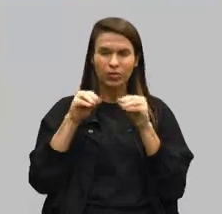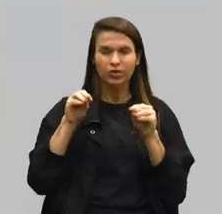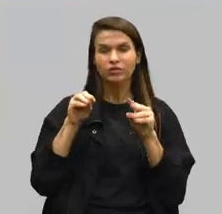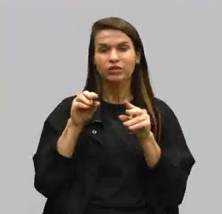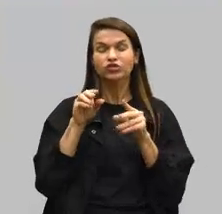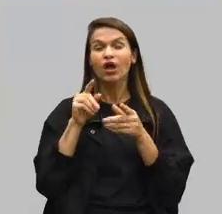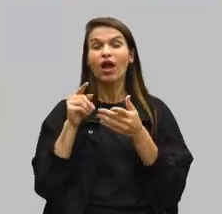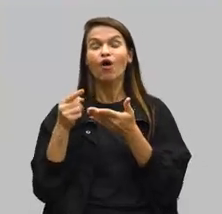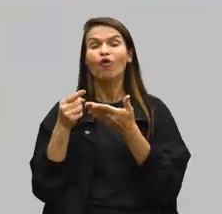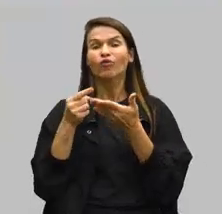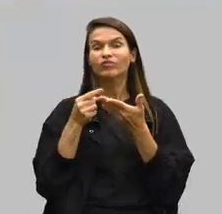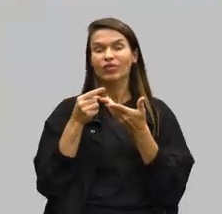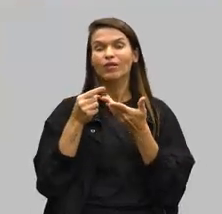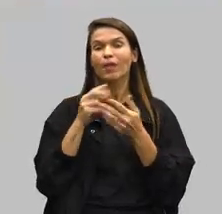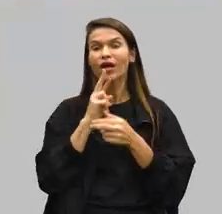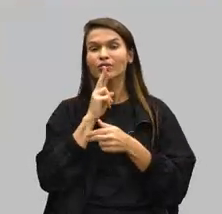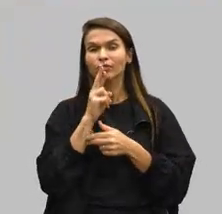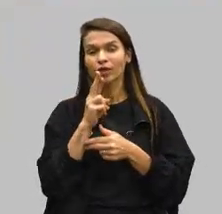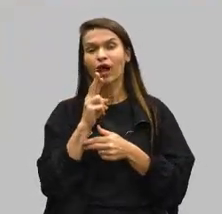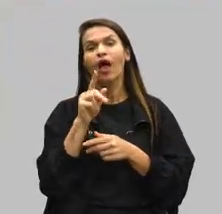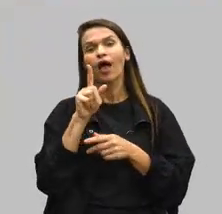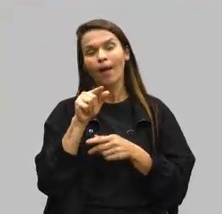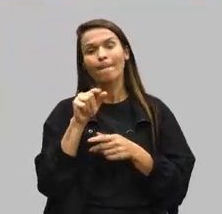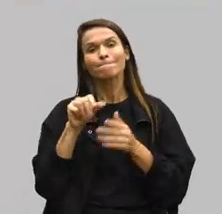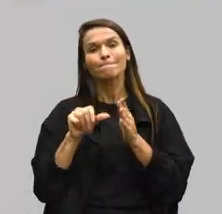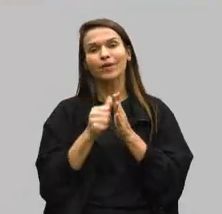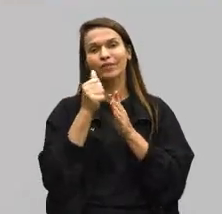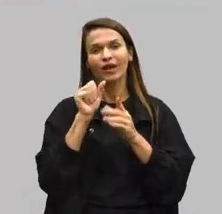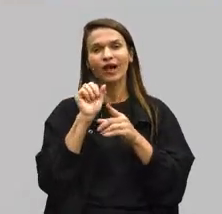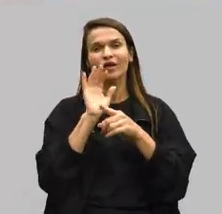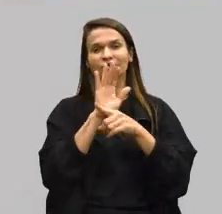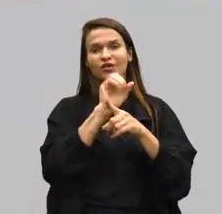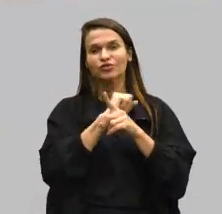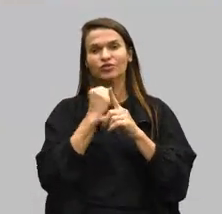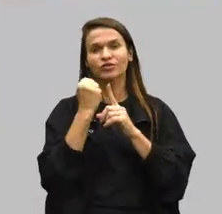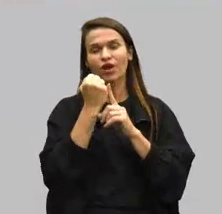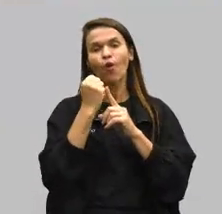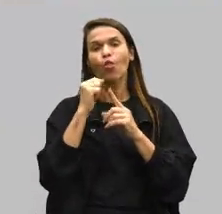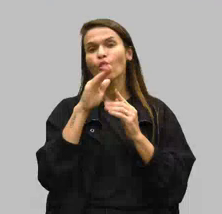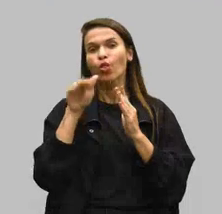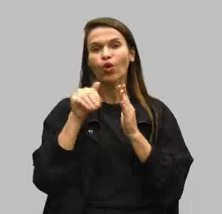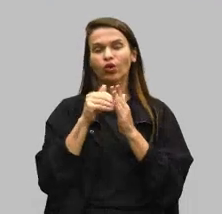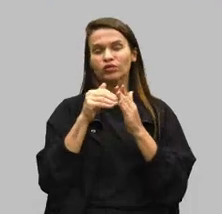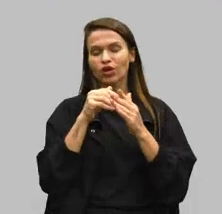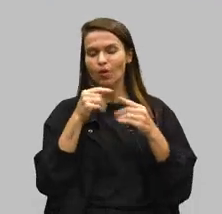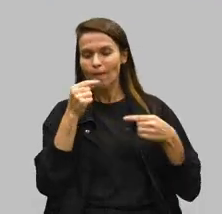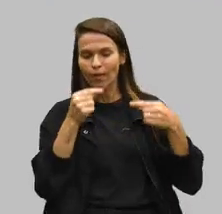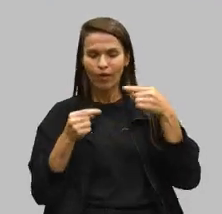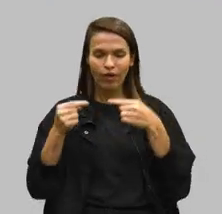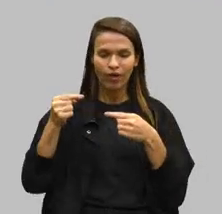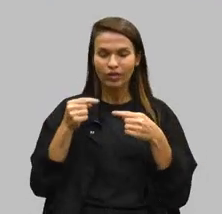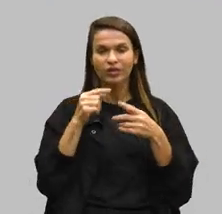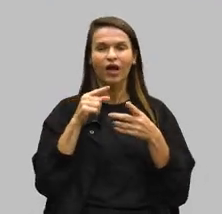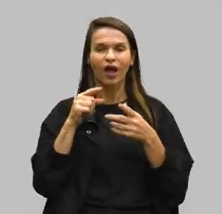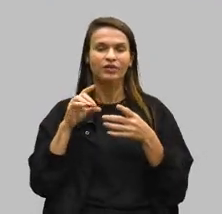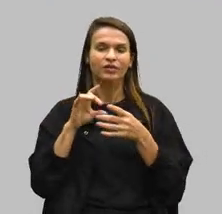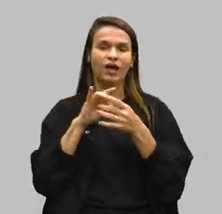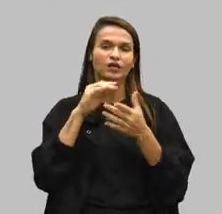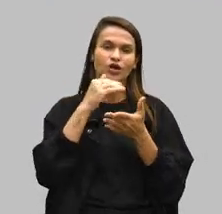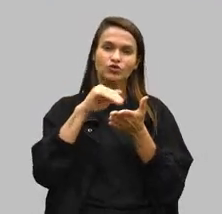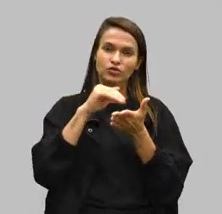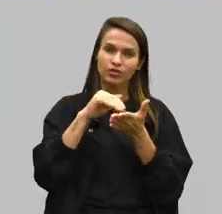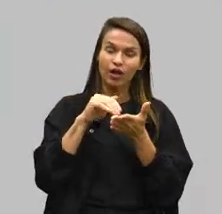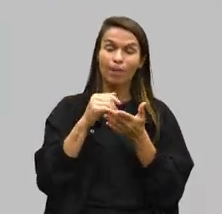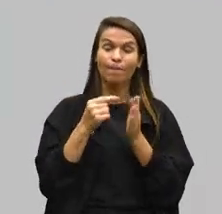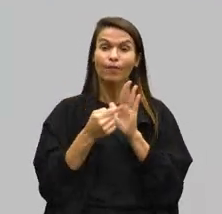mão é a assistência social e todas as políticas que estão ali no entorno da sua secretaria então demonstrar essa